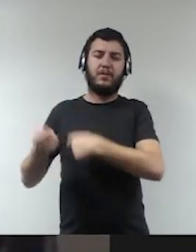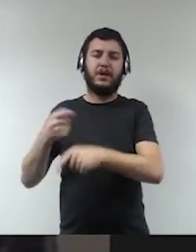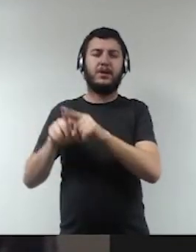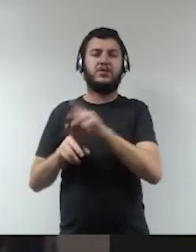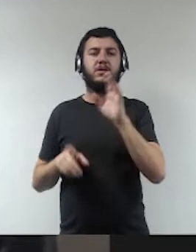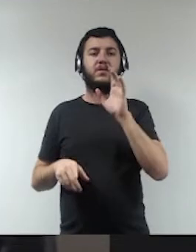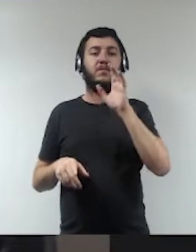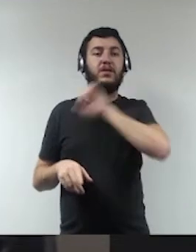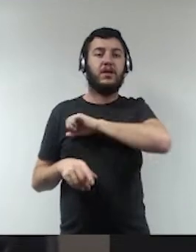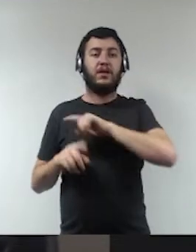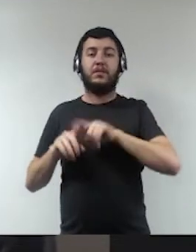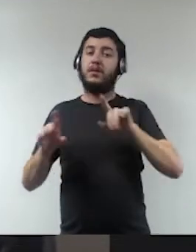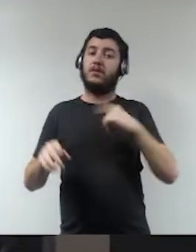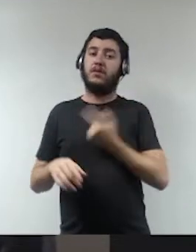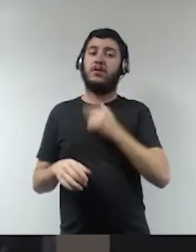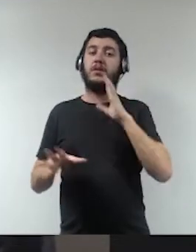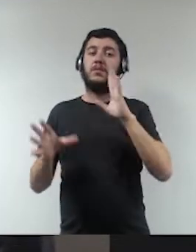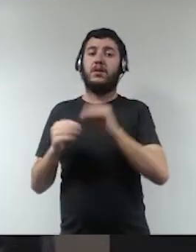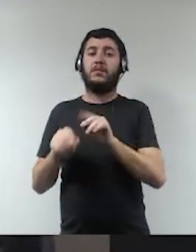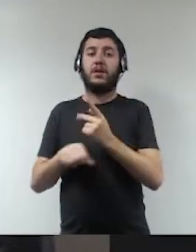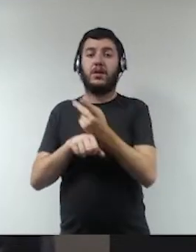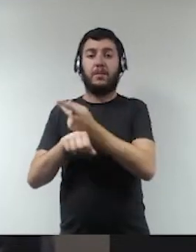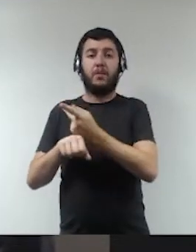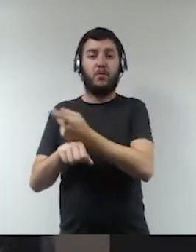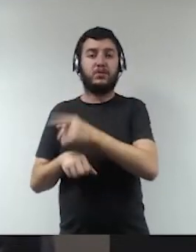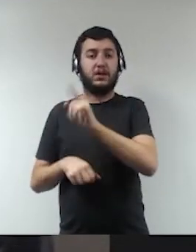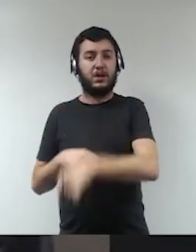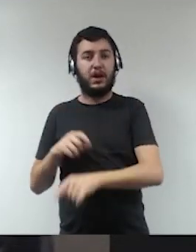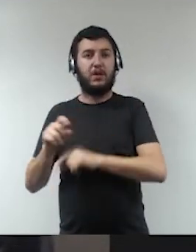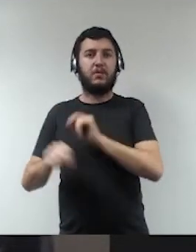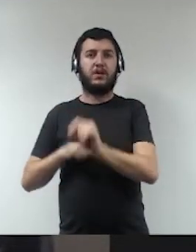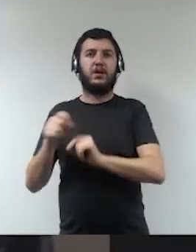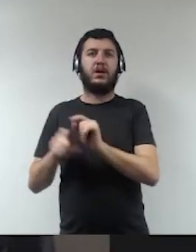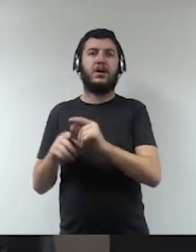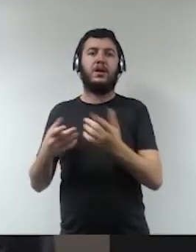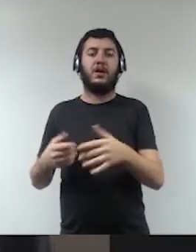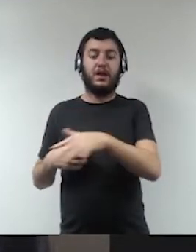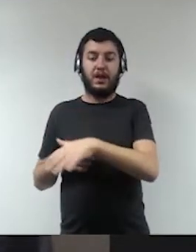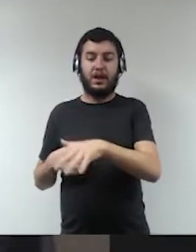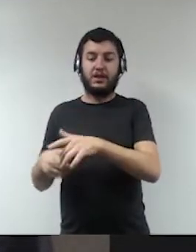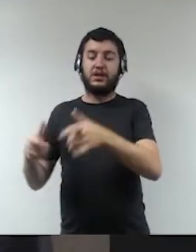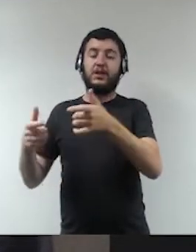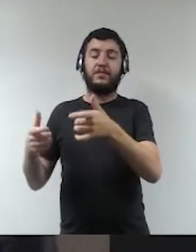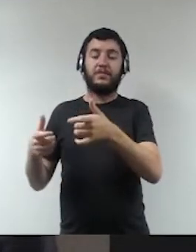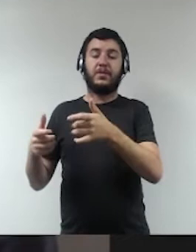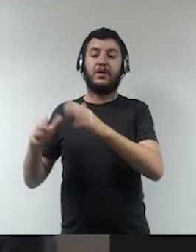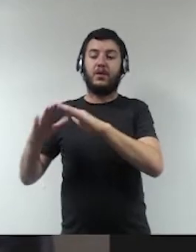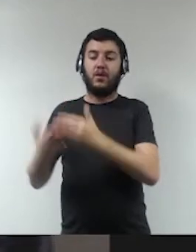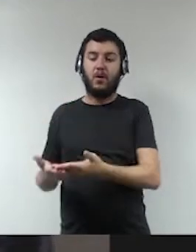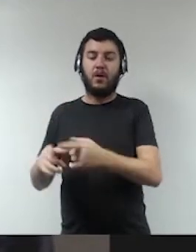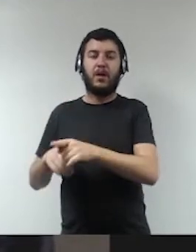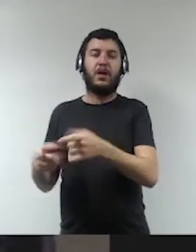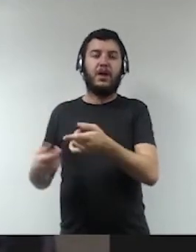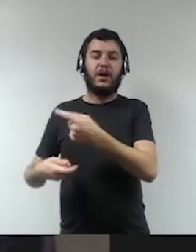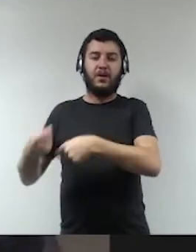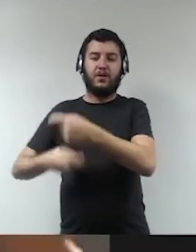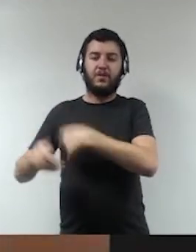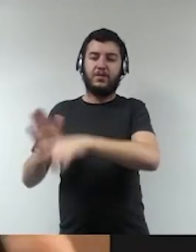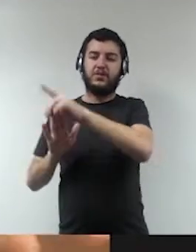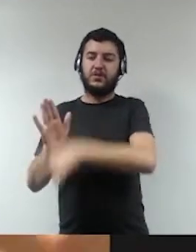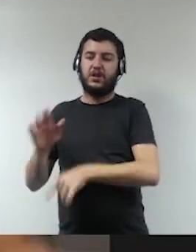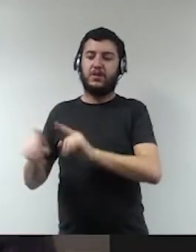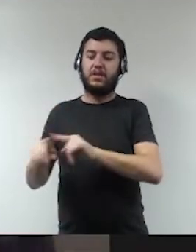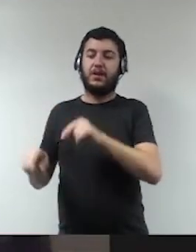modo, essa busca, sobretudo da escola do Law and Economics, condiciona a decisão judicial a que não